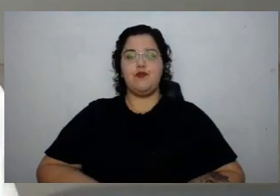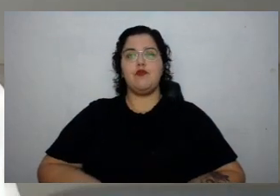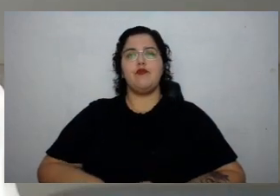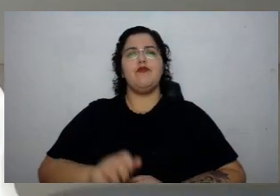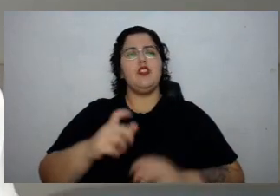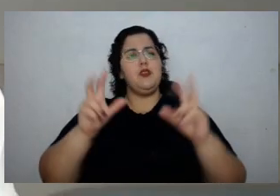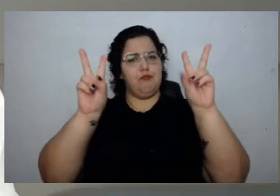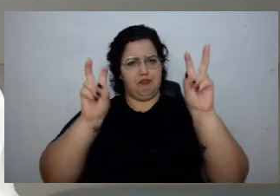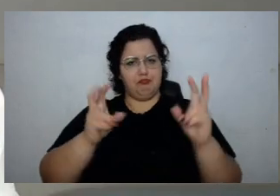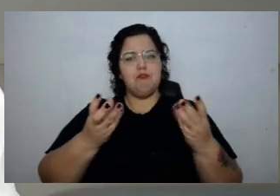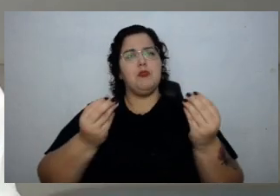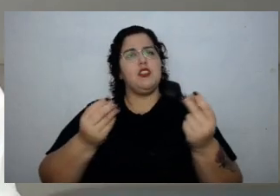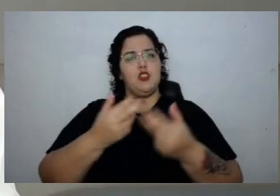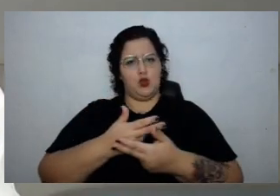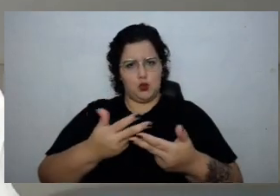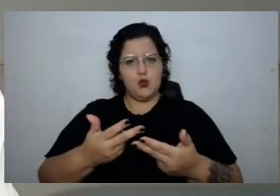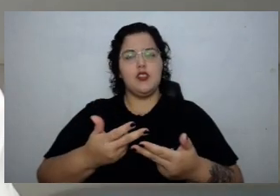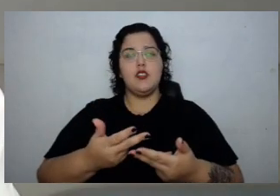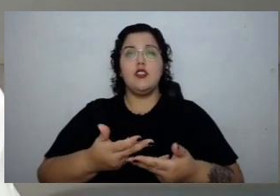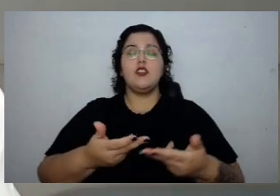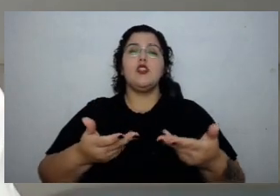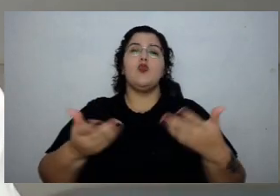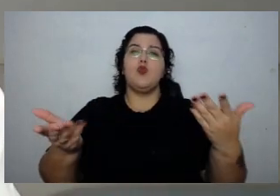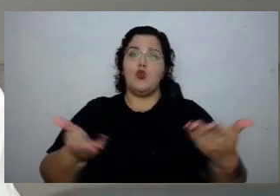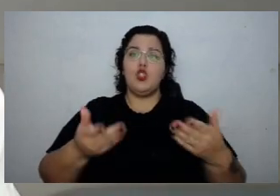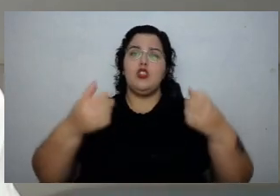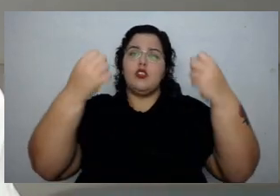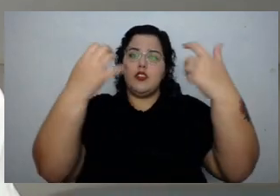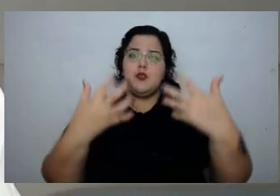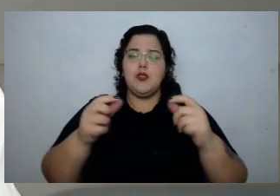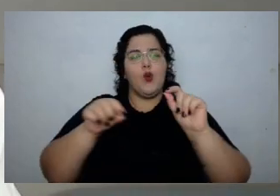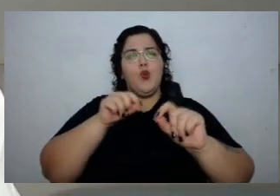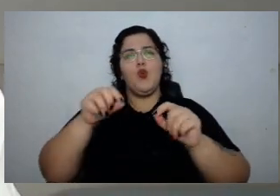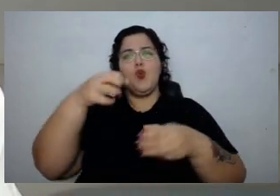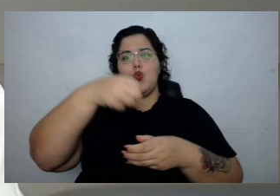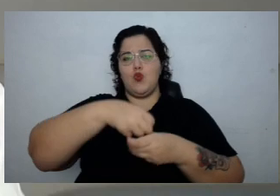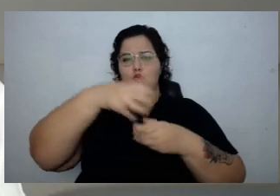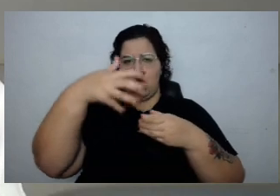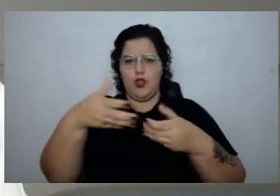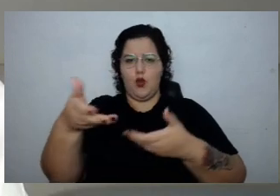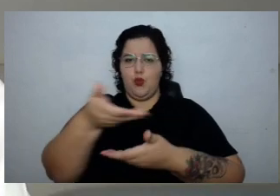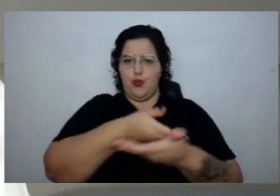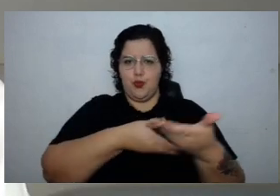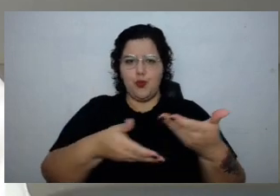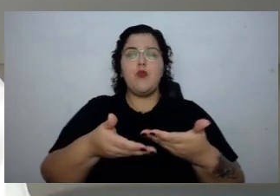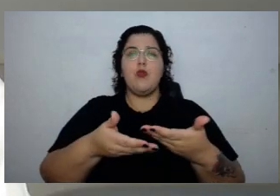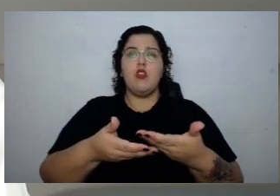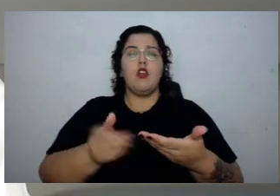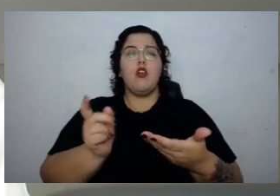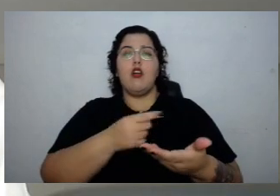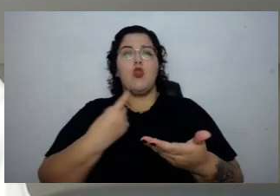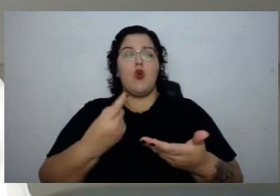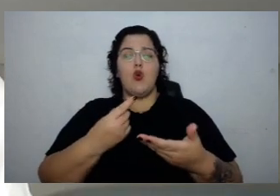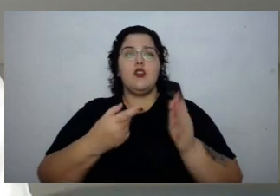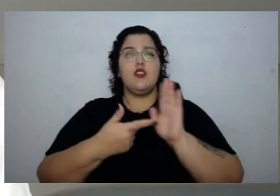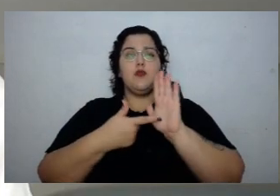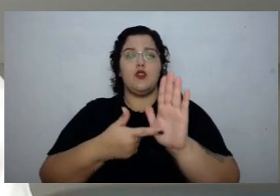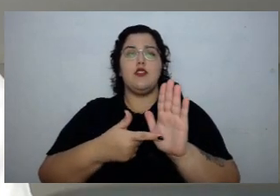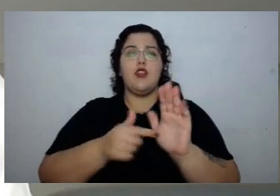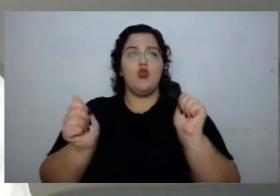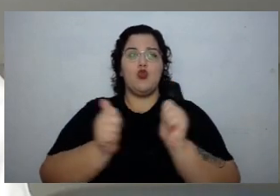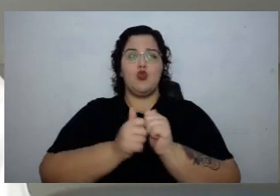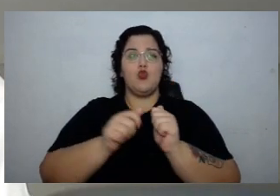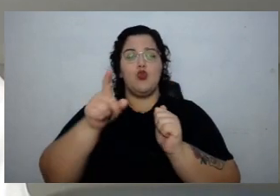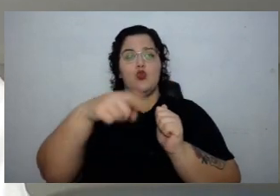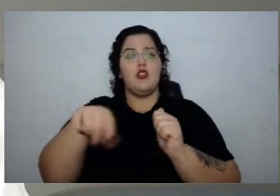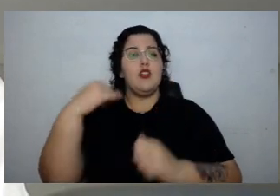que debater. E para a gente trazer conteúdo para esse debate, nós queremos compartilhar